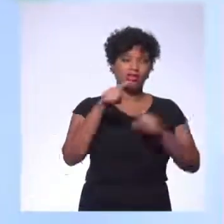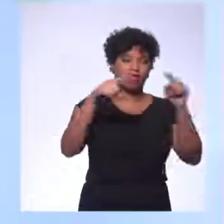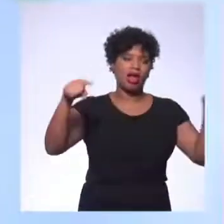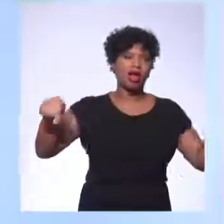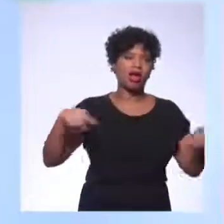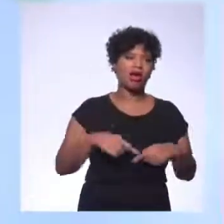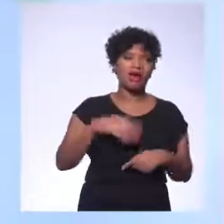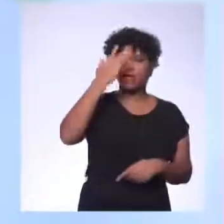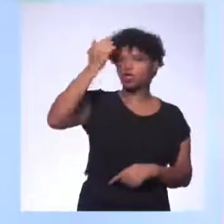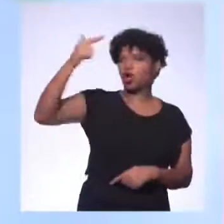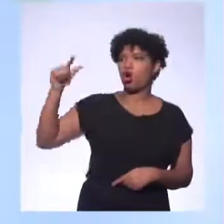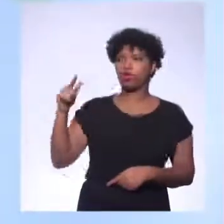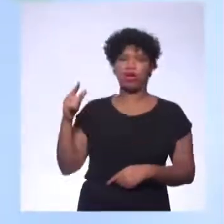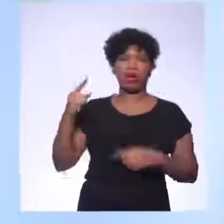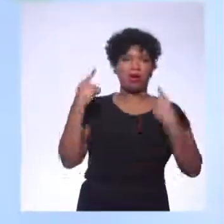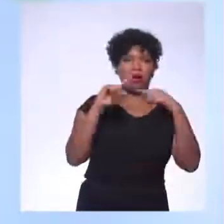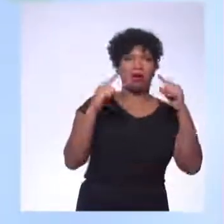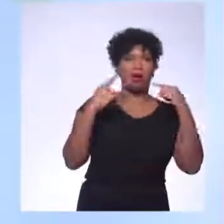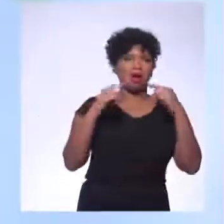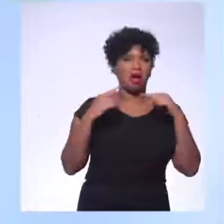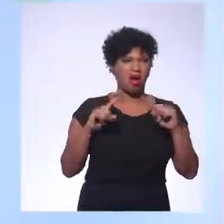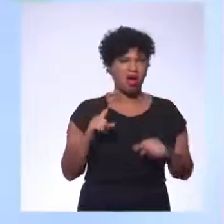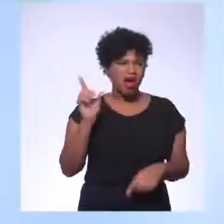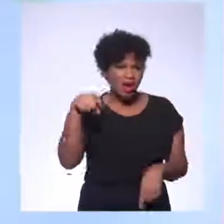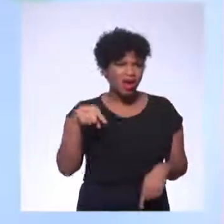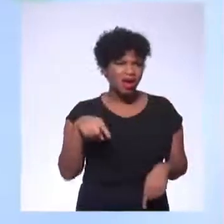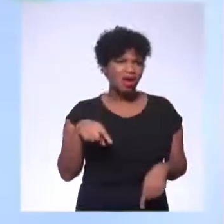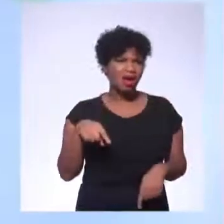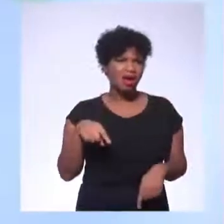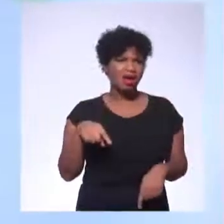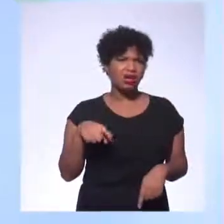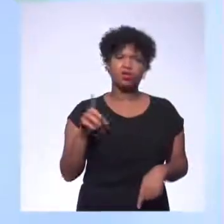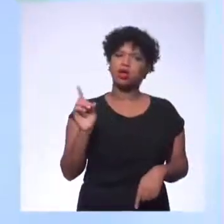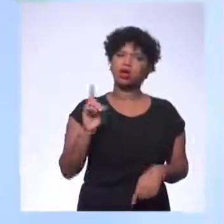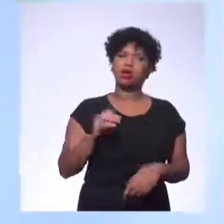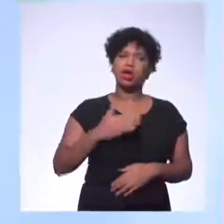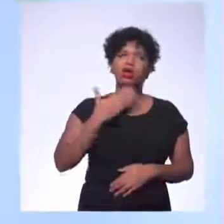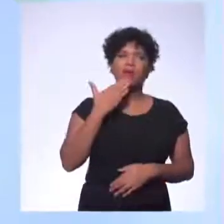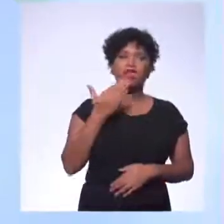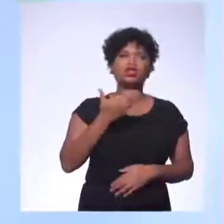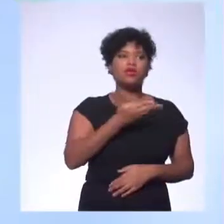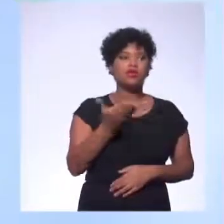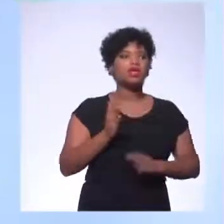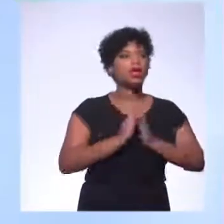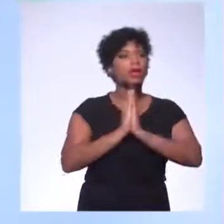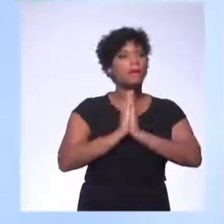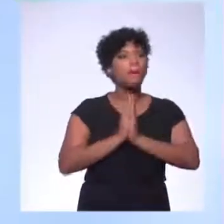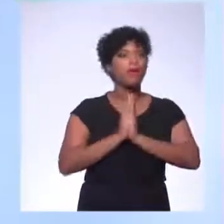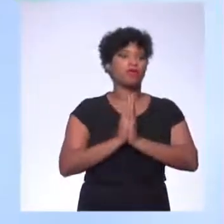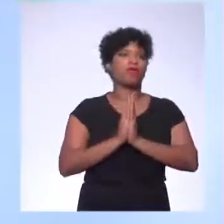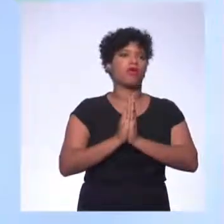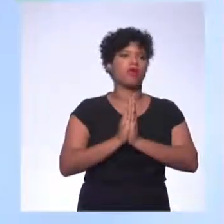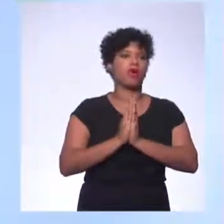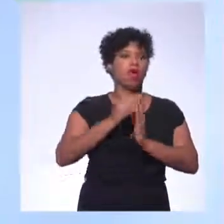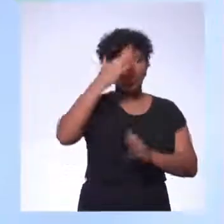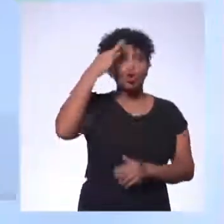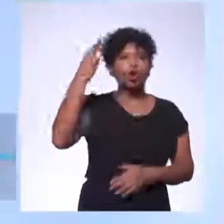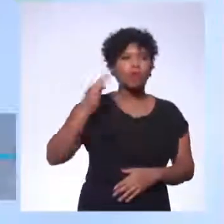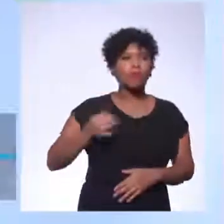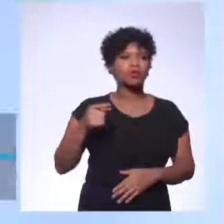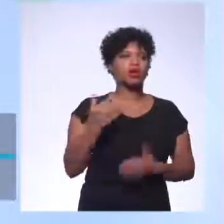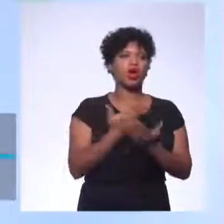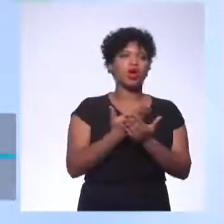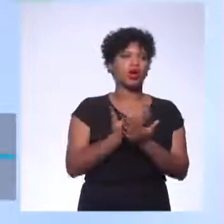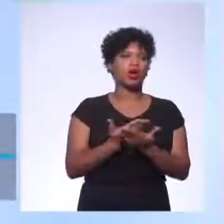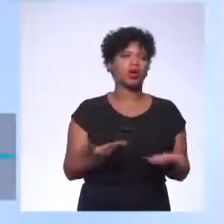alguém entrar e começar a atacar, sabe? Eu acho que não é legal. E eu ia pedir para vocês, por favor, ter compreensão aqui com a aula, senão